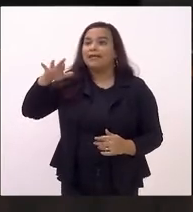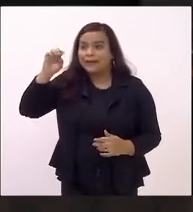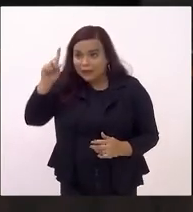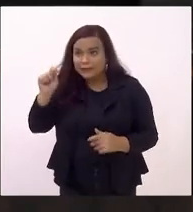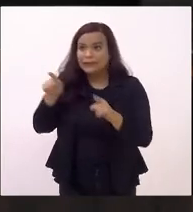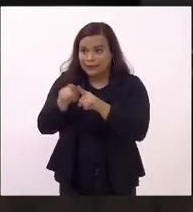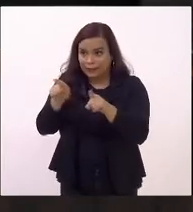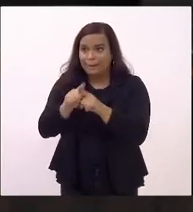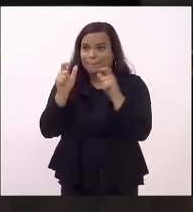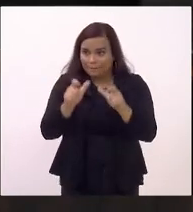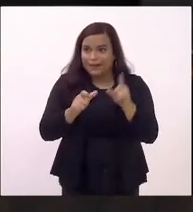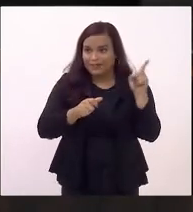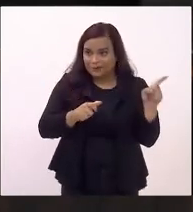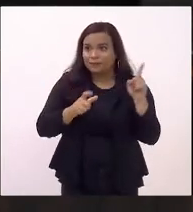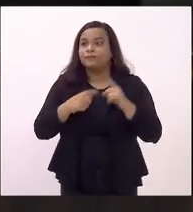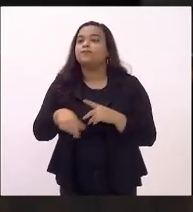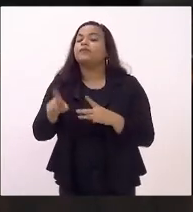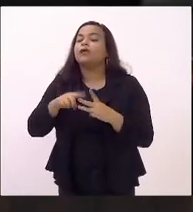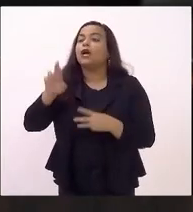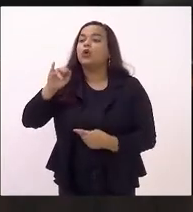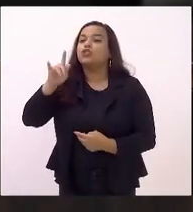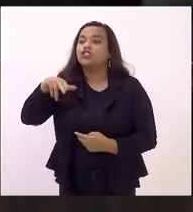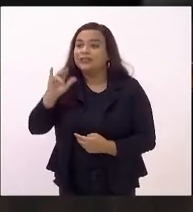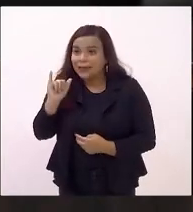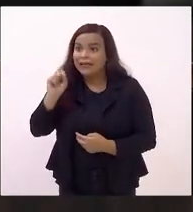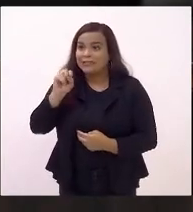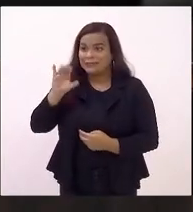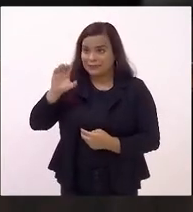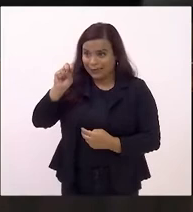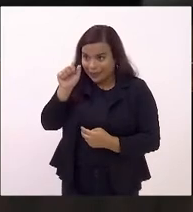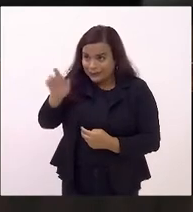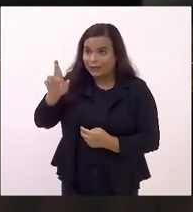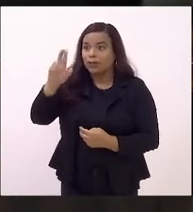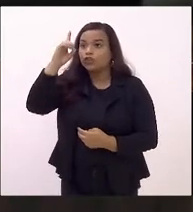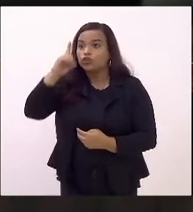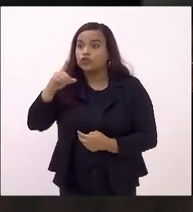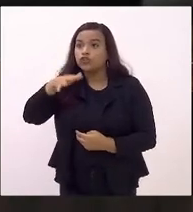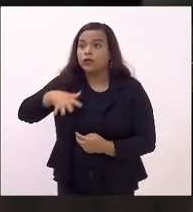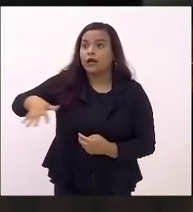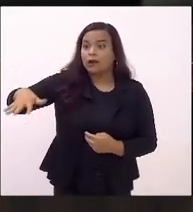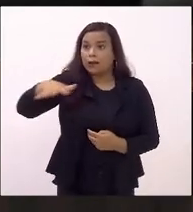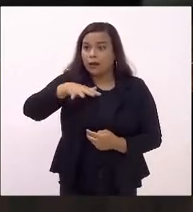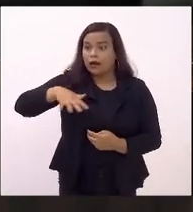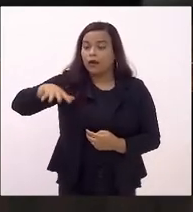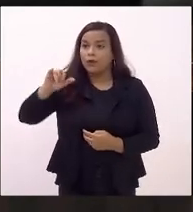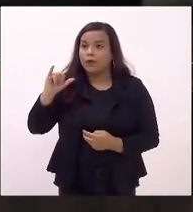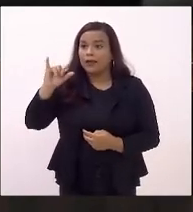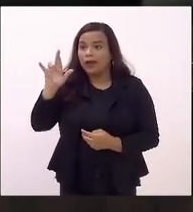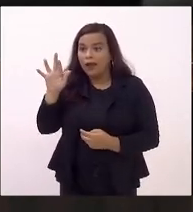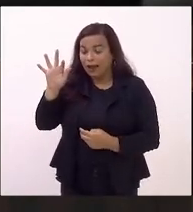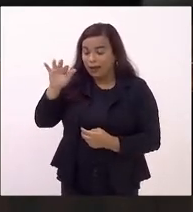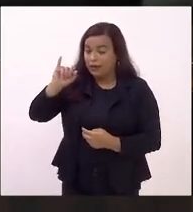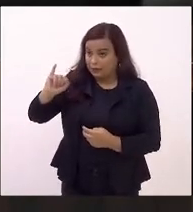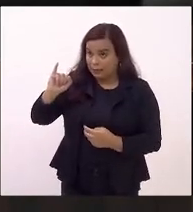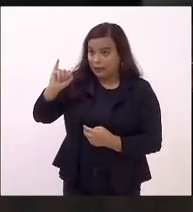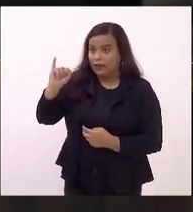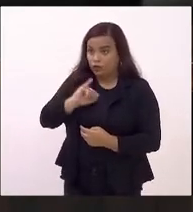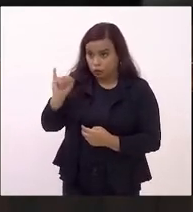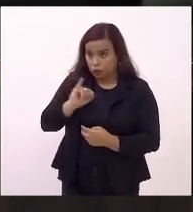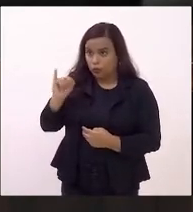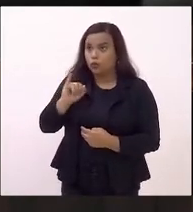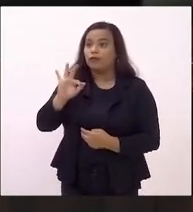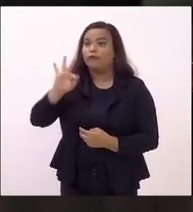Favela Brasil, de Rodinei César de Albuquerque, diretor-geral do IFRJ, Instituto Federal do